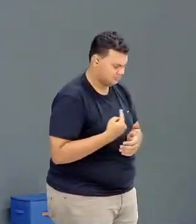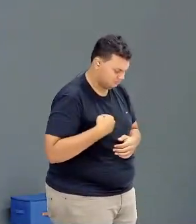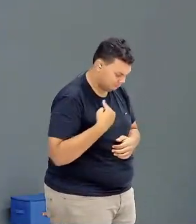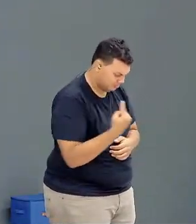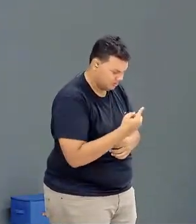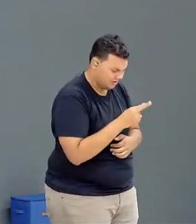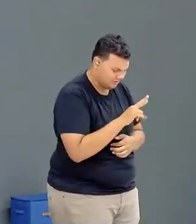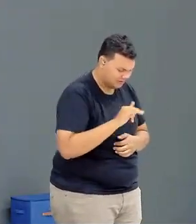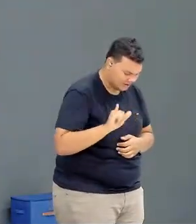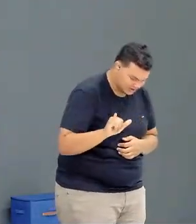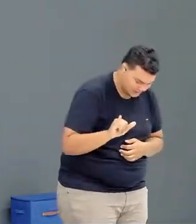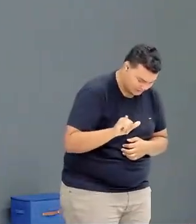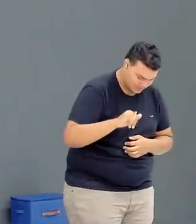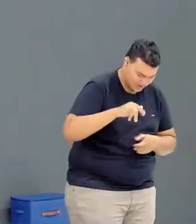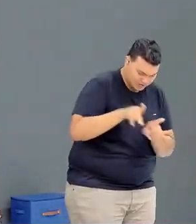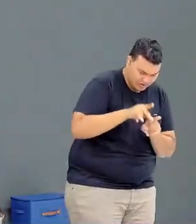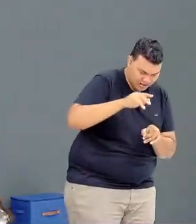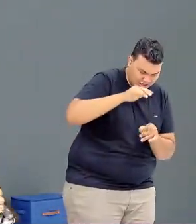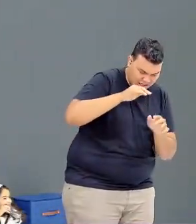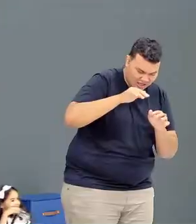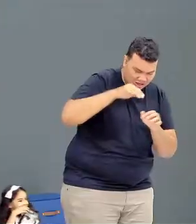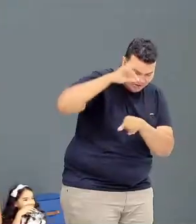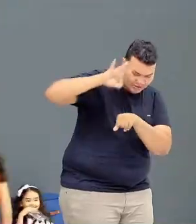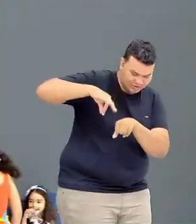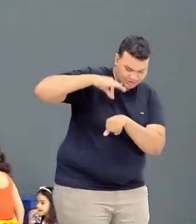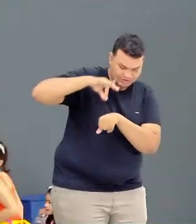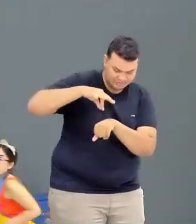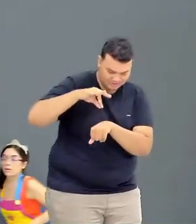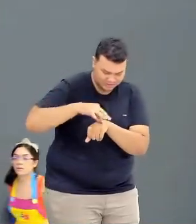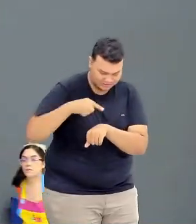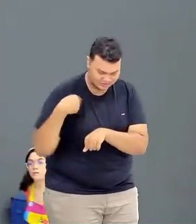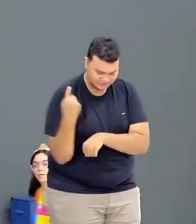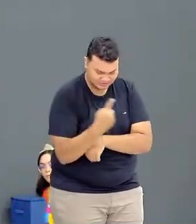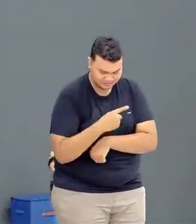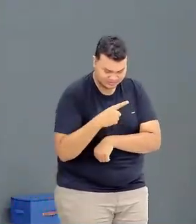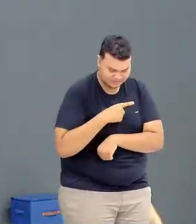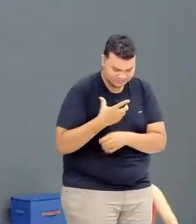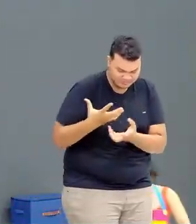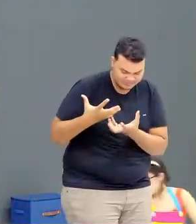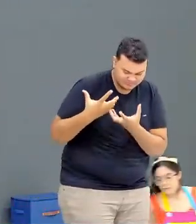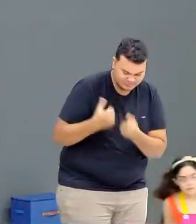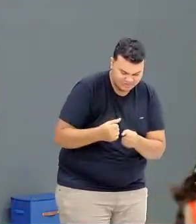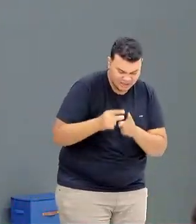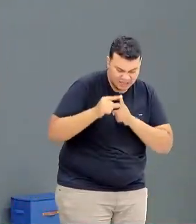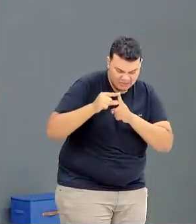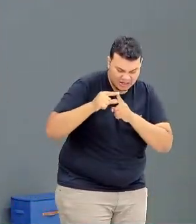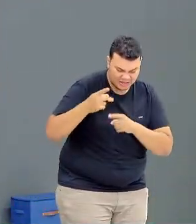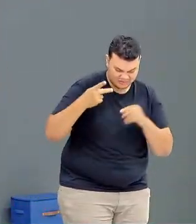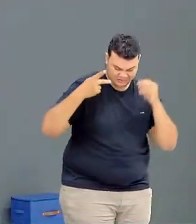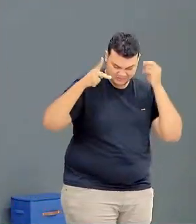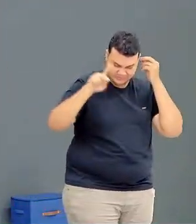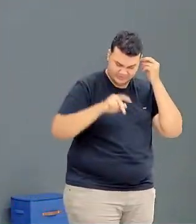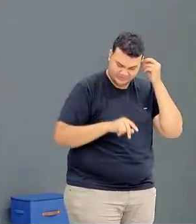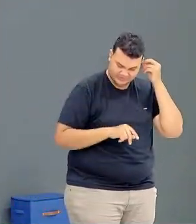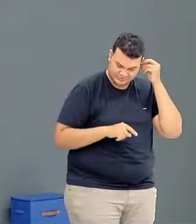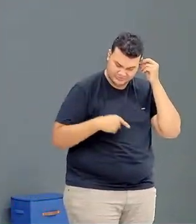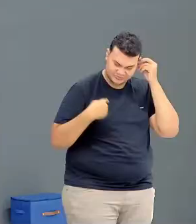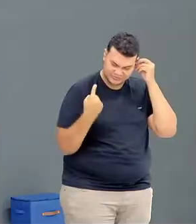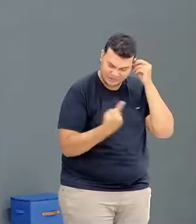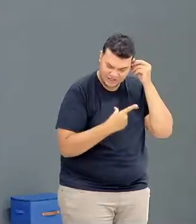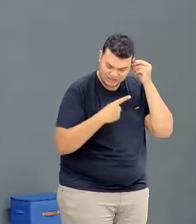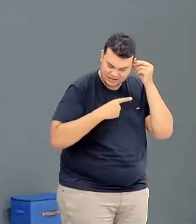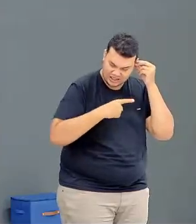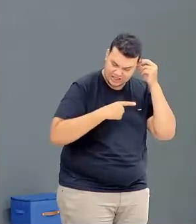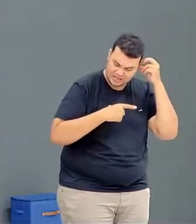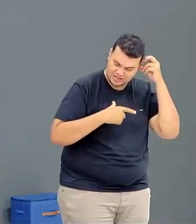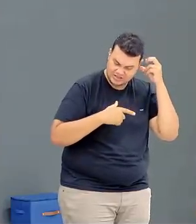Seremos convencidos pelo Teu Espírito Santo. Seremos convencidos pela Tua palavra. Levamos